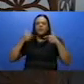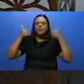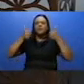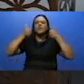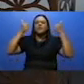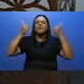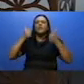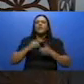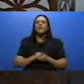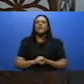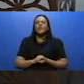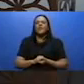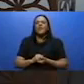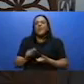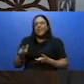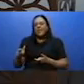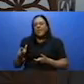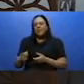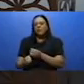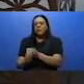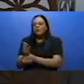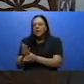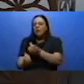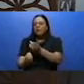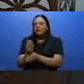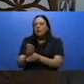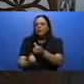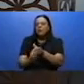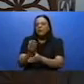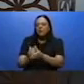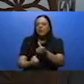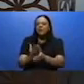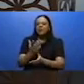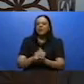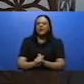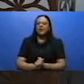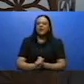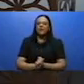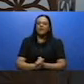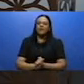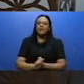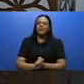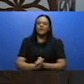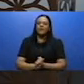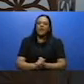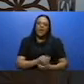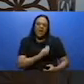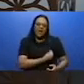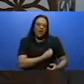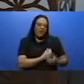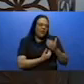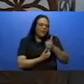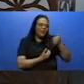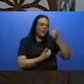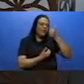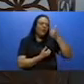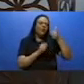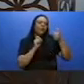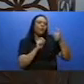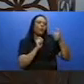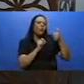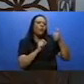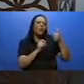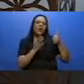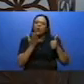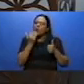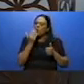que o necessário. Olha só. Por que passaram a viver melhor? Porque tinha mais alimento, a condição de vida